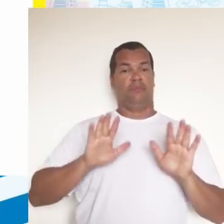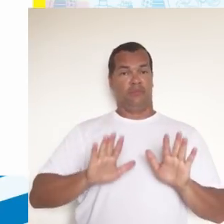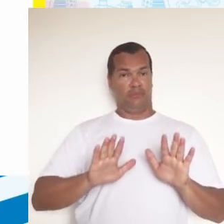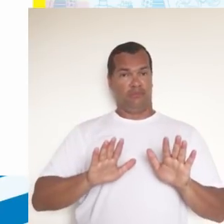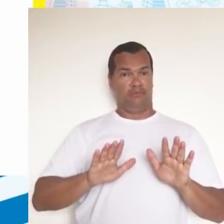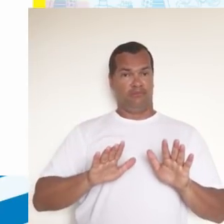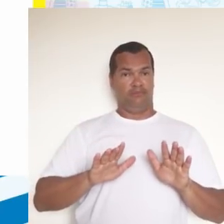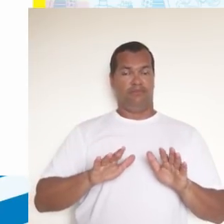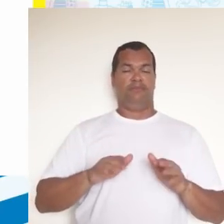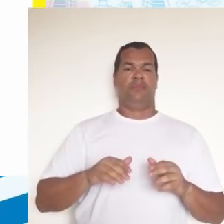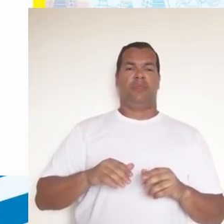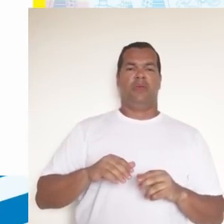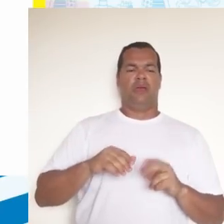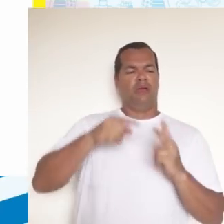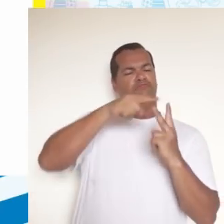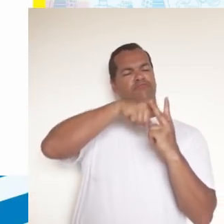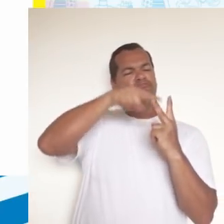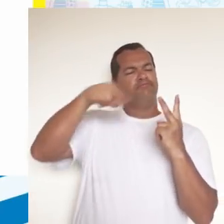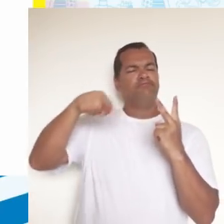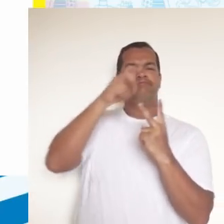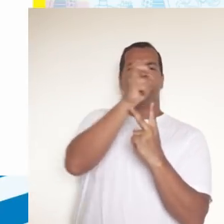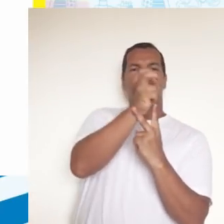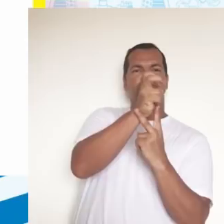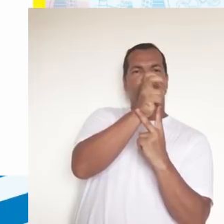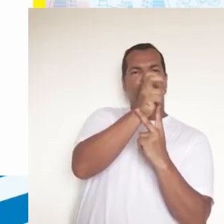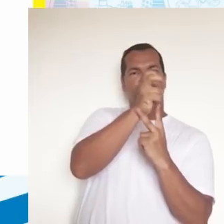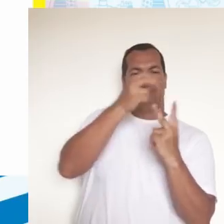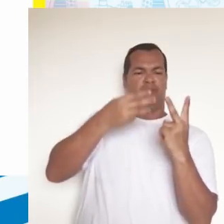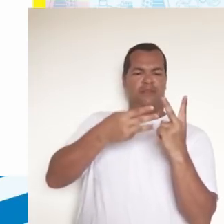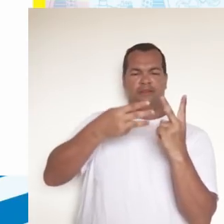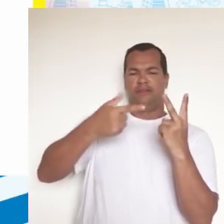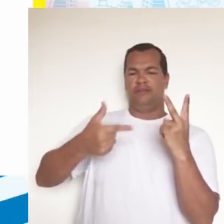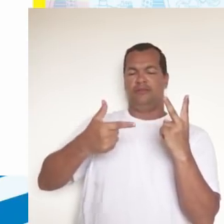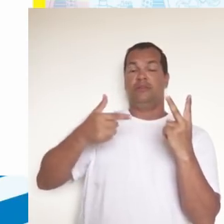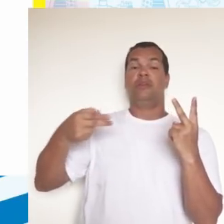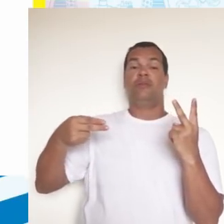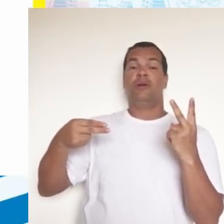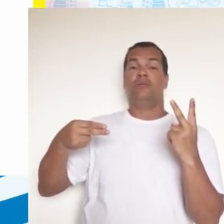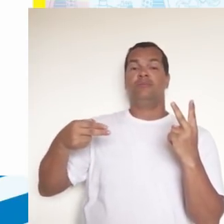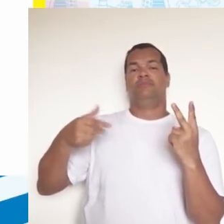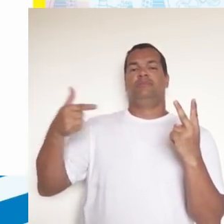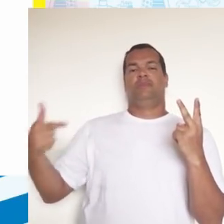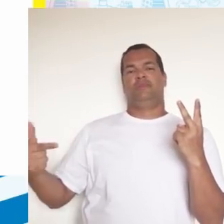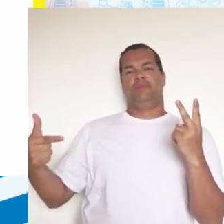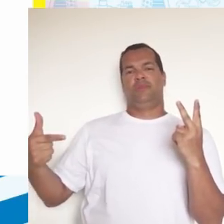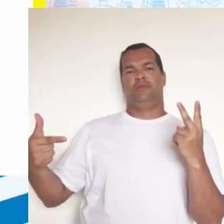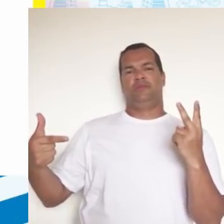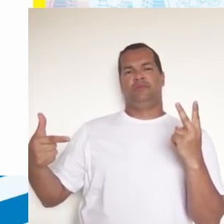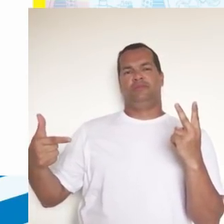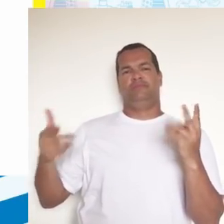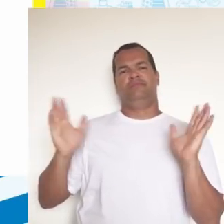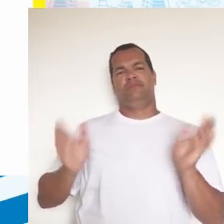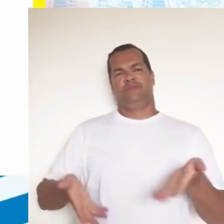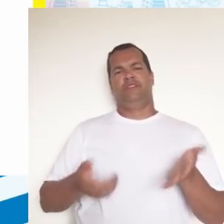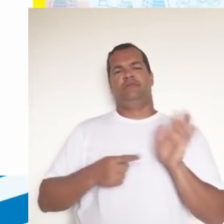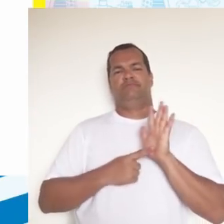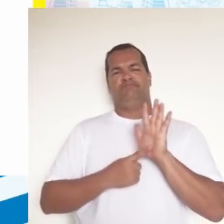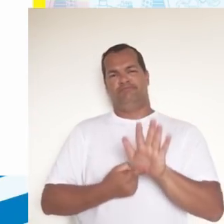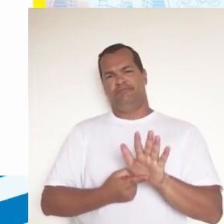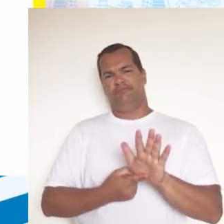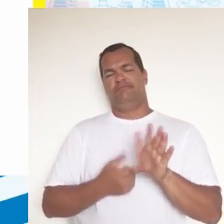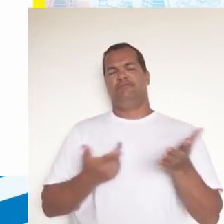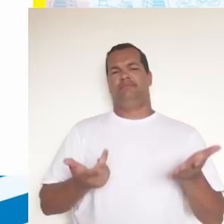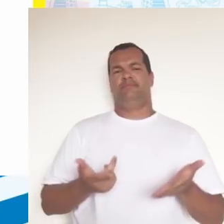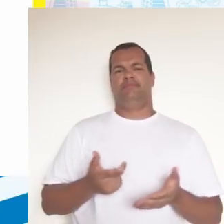então a raiz quinta de 32 só pode ser 2. Como aparece aí,